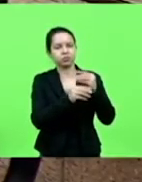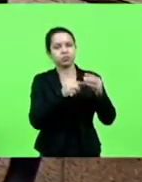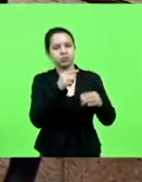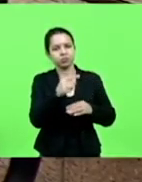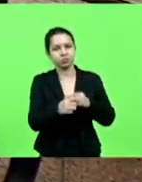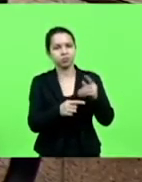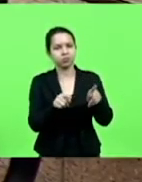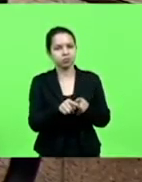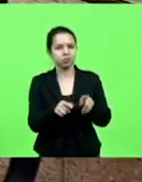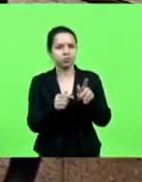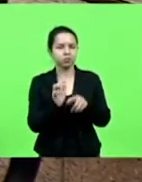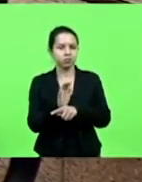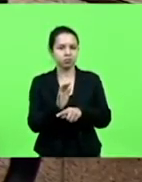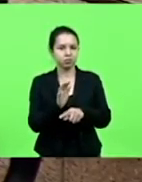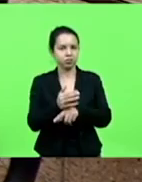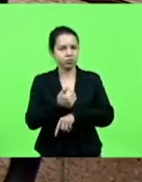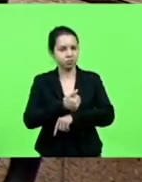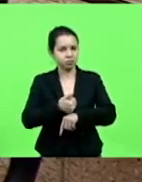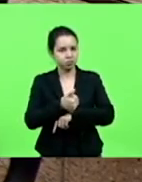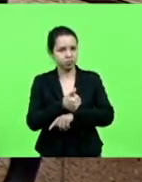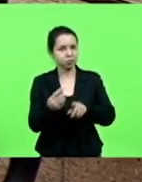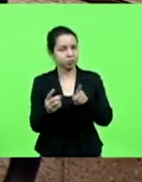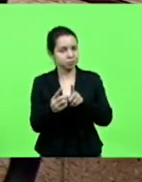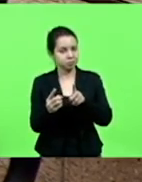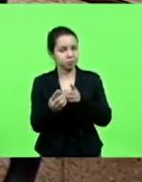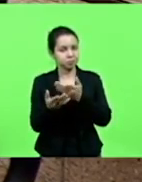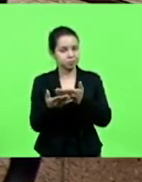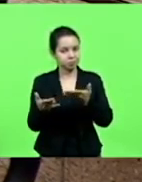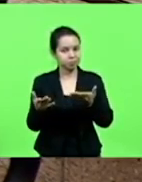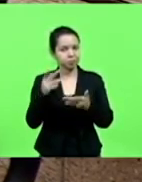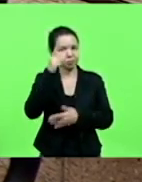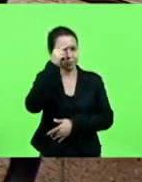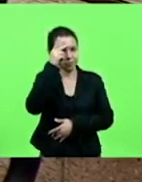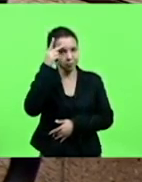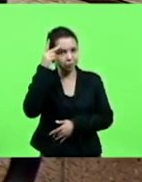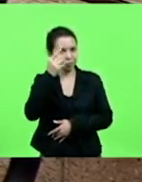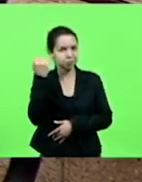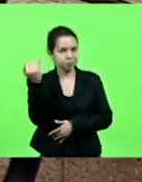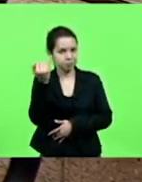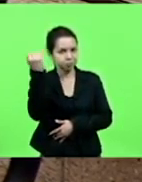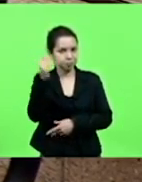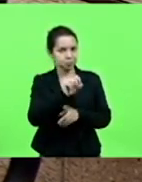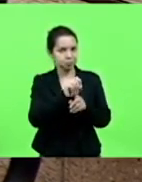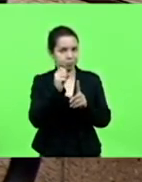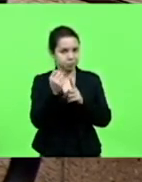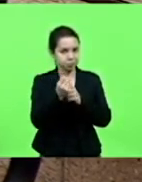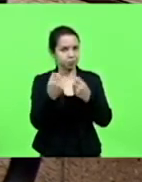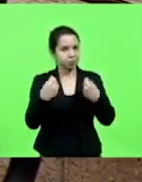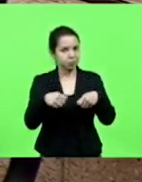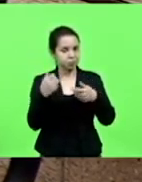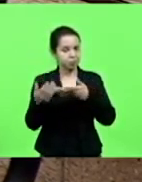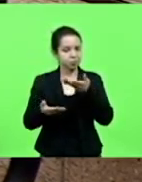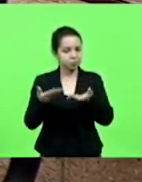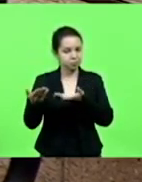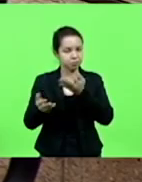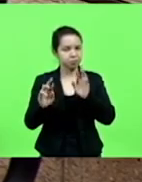os profissionais que trabalham, que atendem essas pessoas que são tão importantes aí na sociedade e precisam de um tratamento